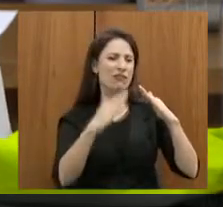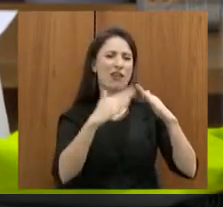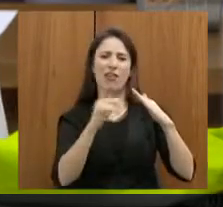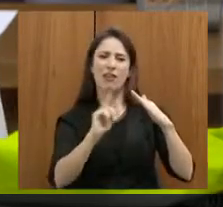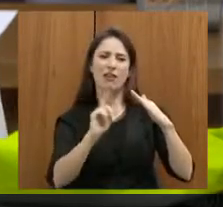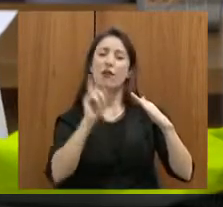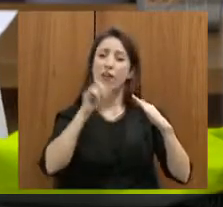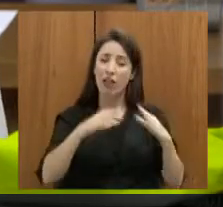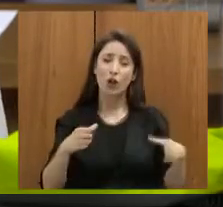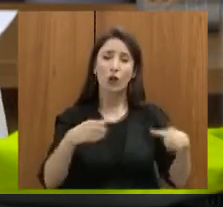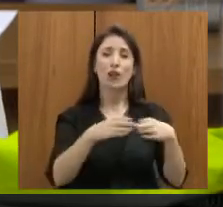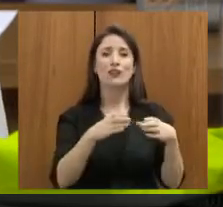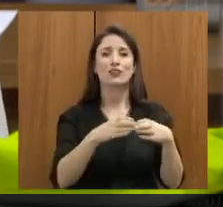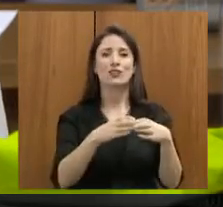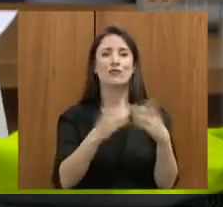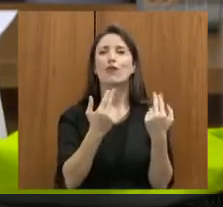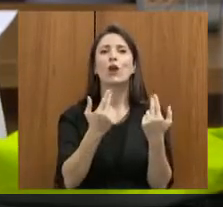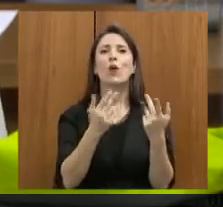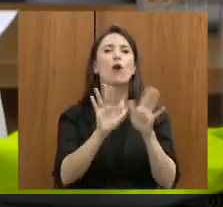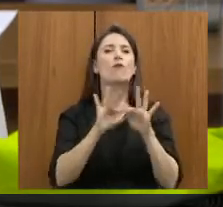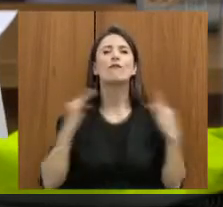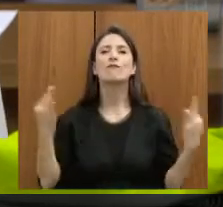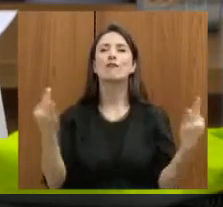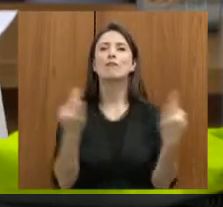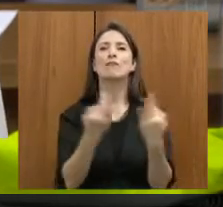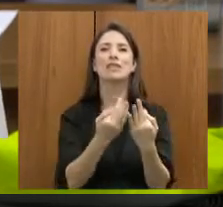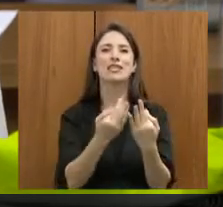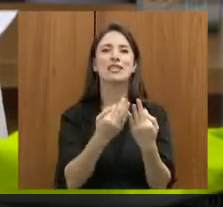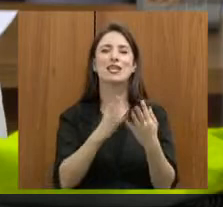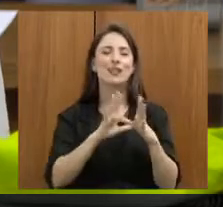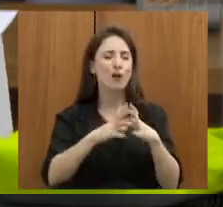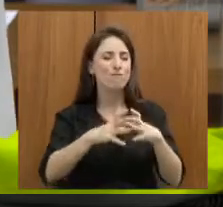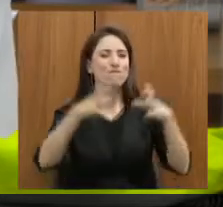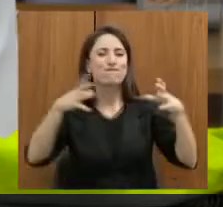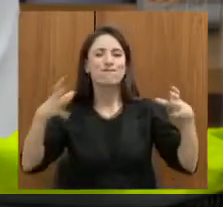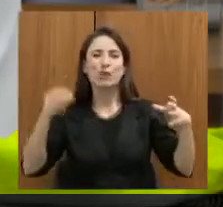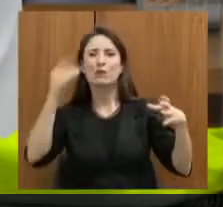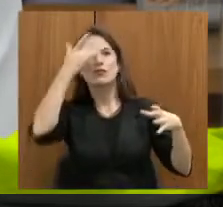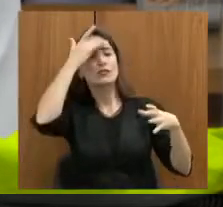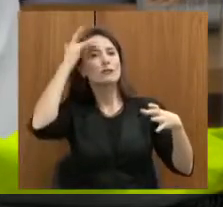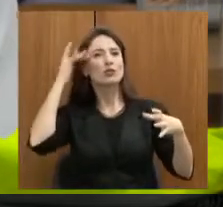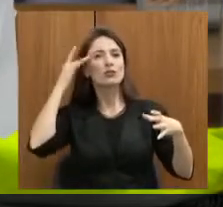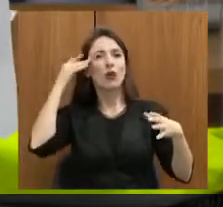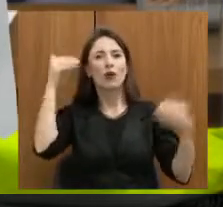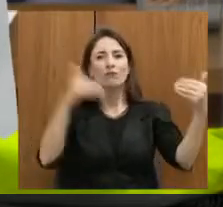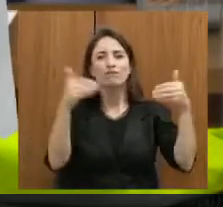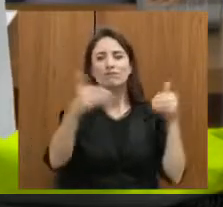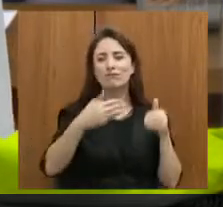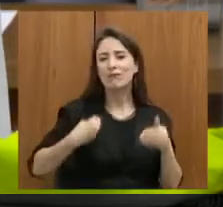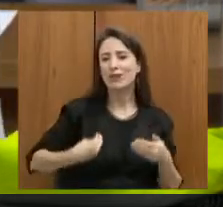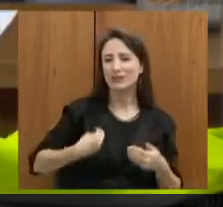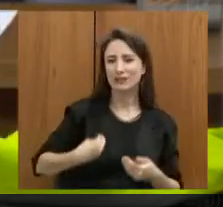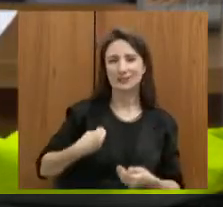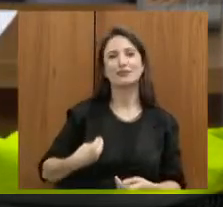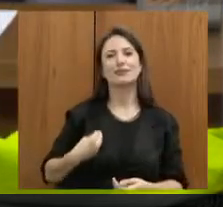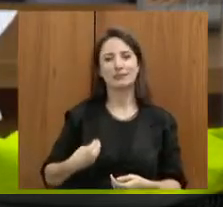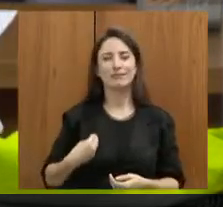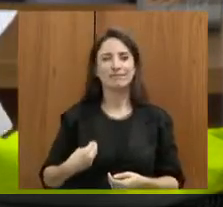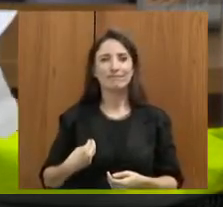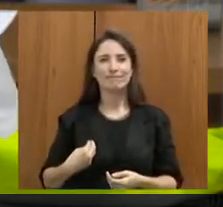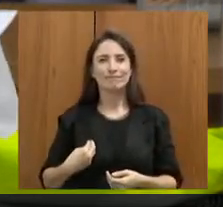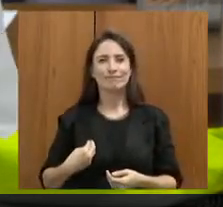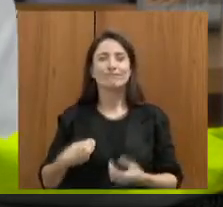muitos corpos E aí Oi e a gente em